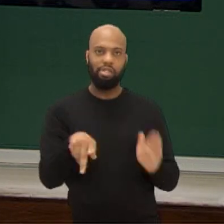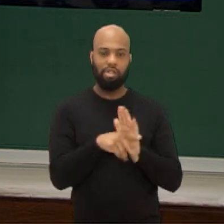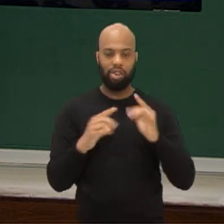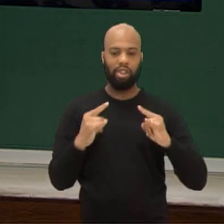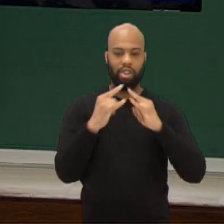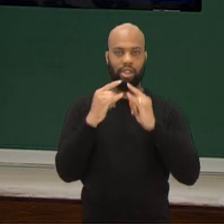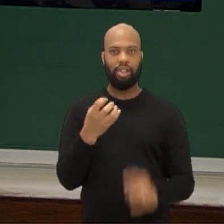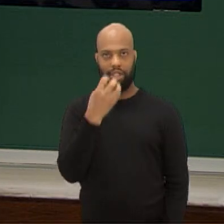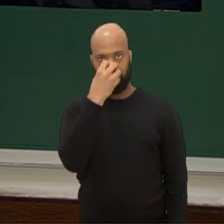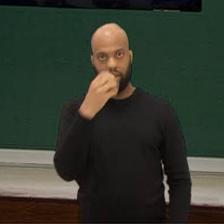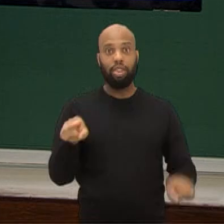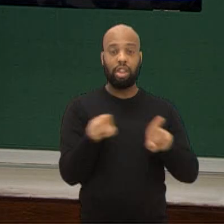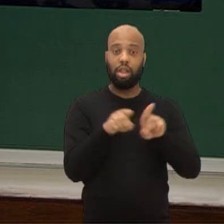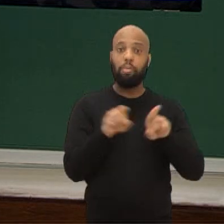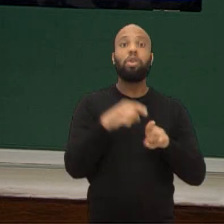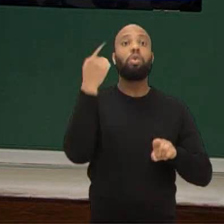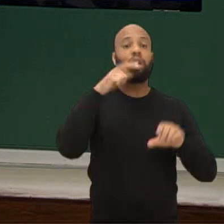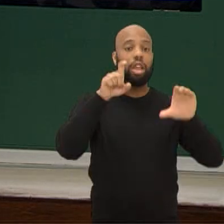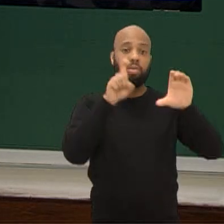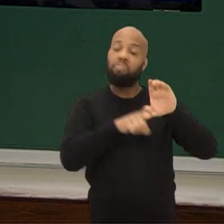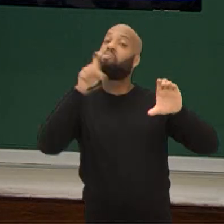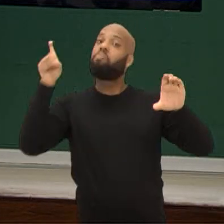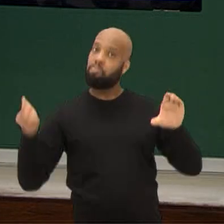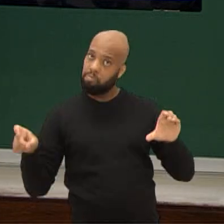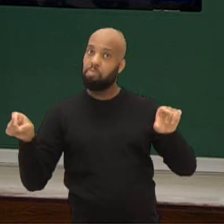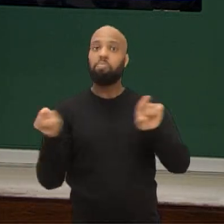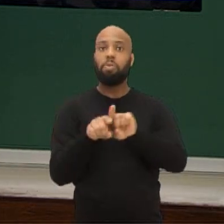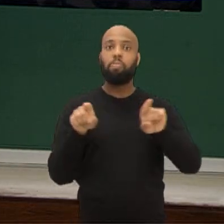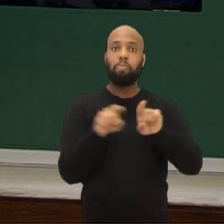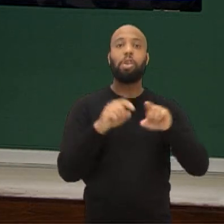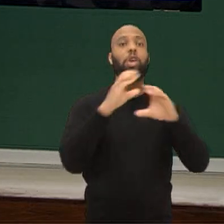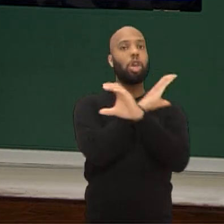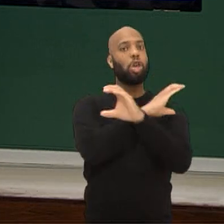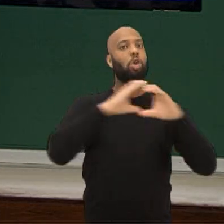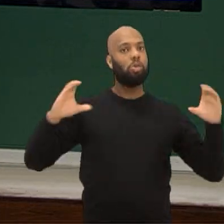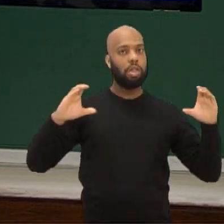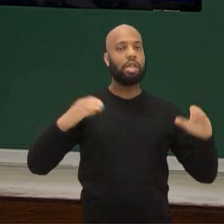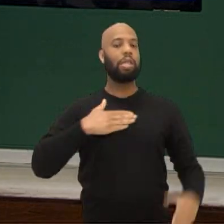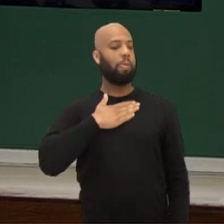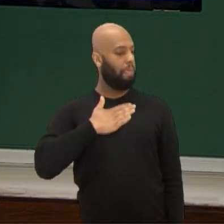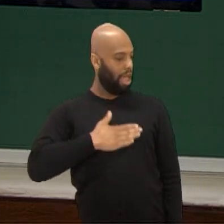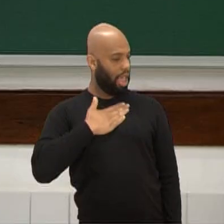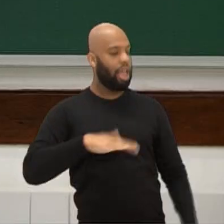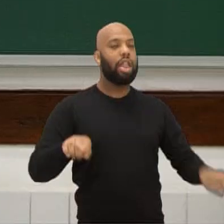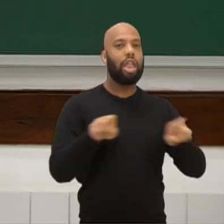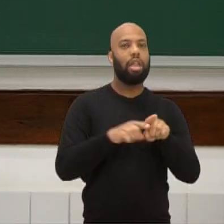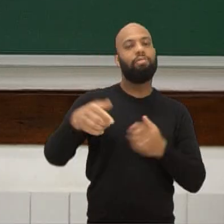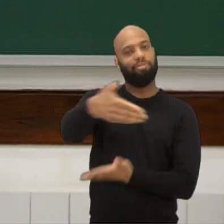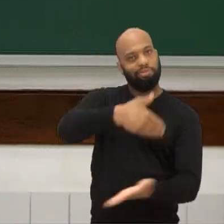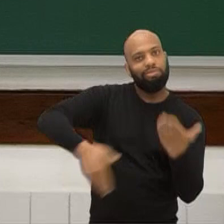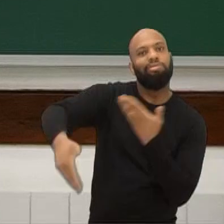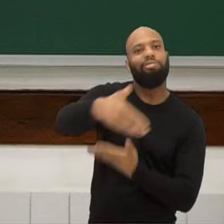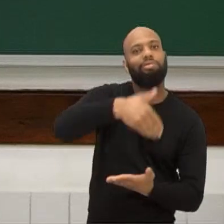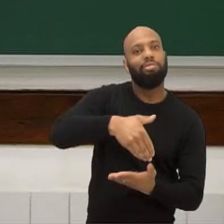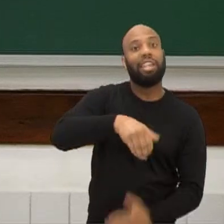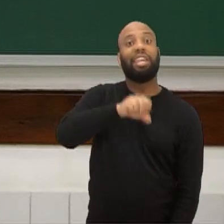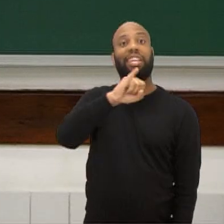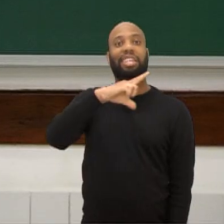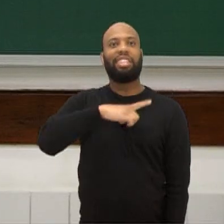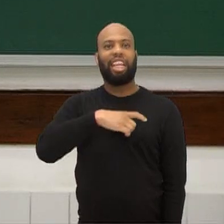Né? Autonomia, confiança, prazer e sociabilização. Então, sempre quando tem um jogo circense,